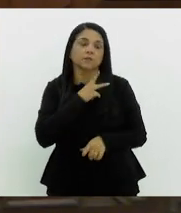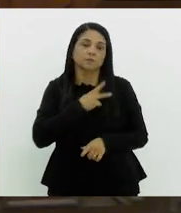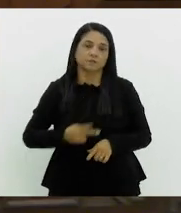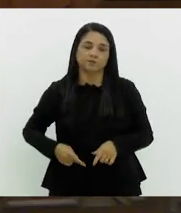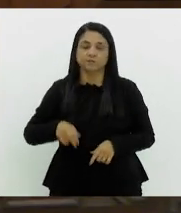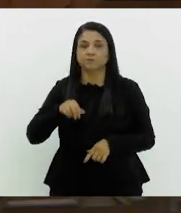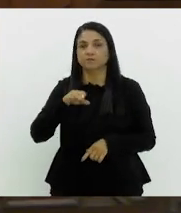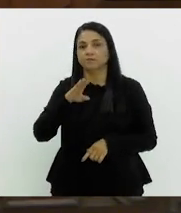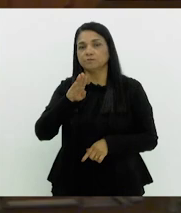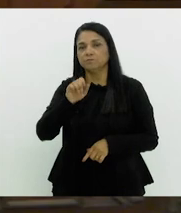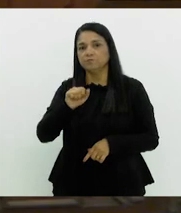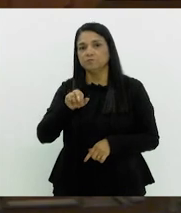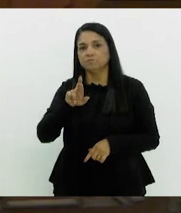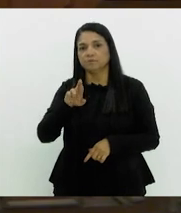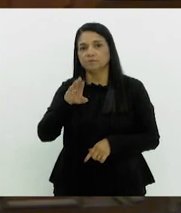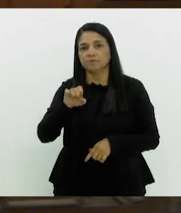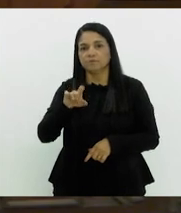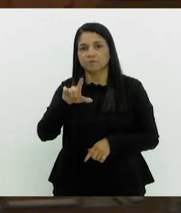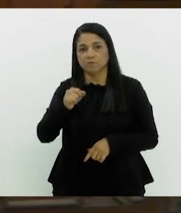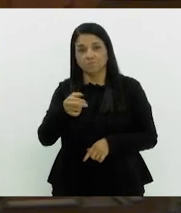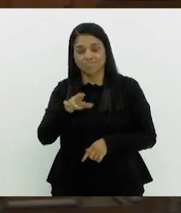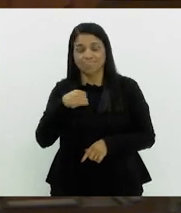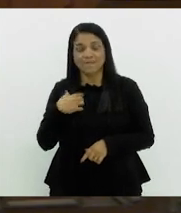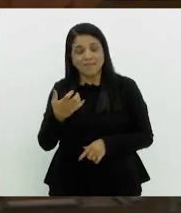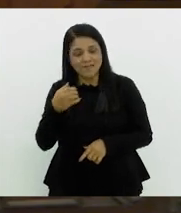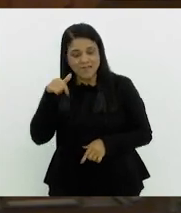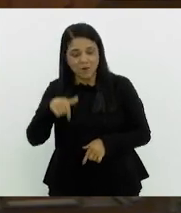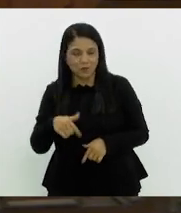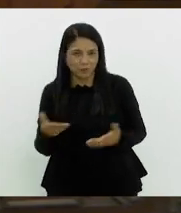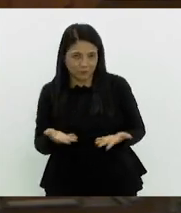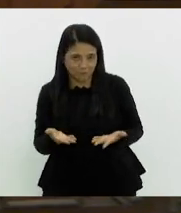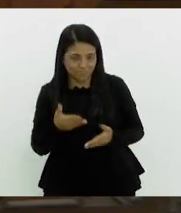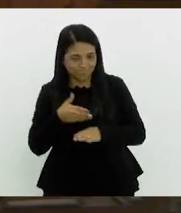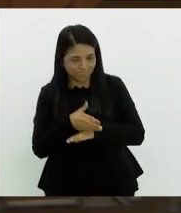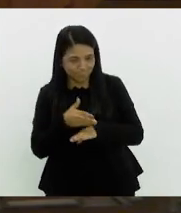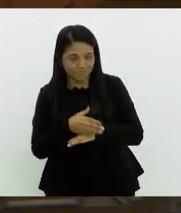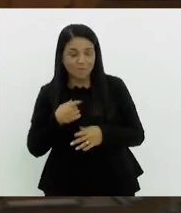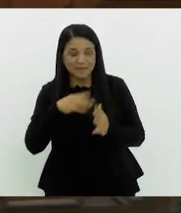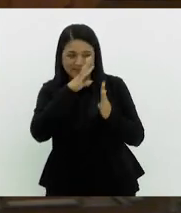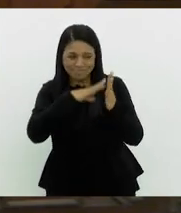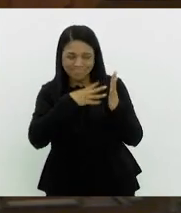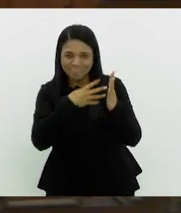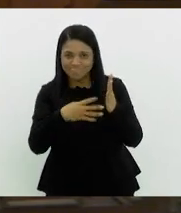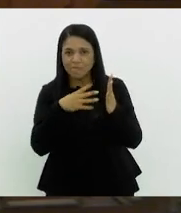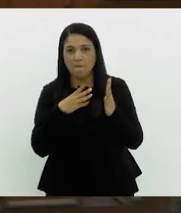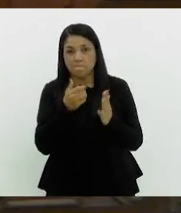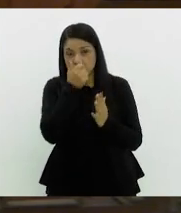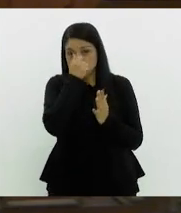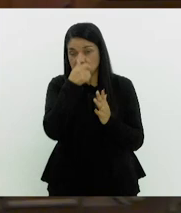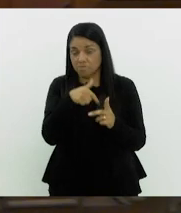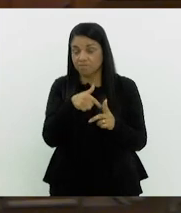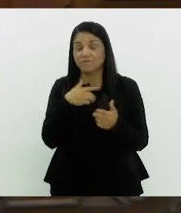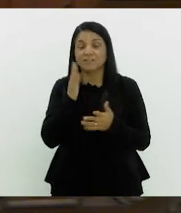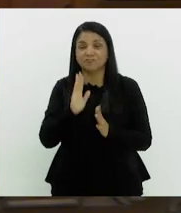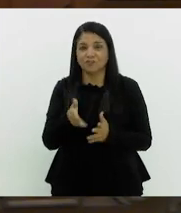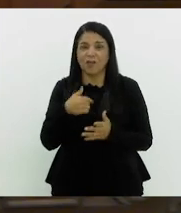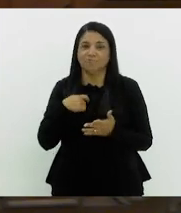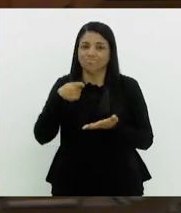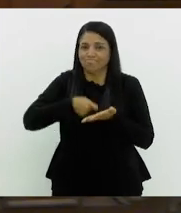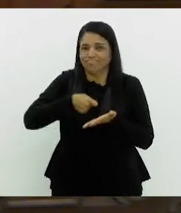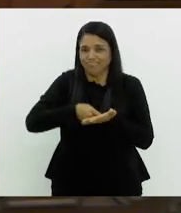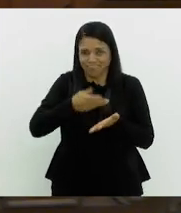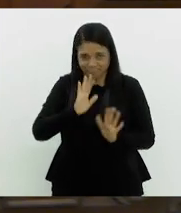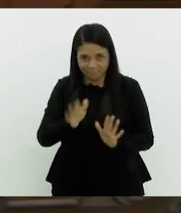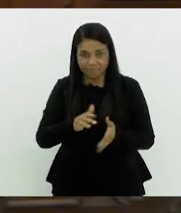Bacelar, que queria estar aqui presente, mas não pôde por conta da sua agenda concorrida que a presidência da casa o impõe. Esses